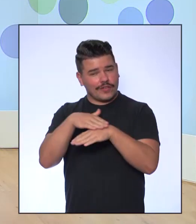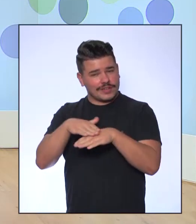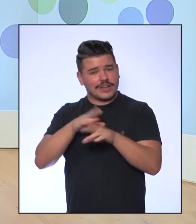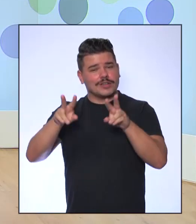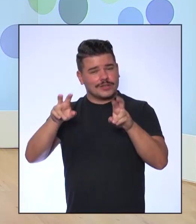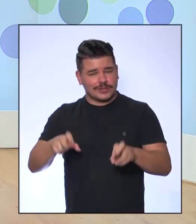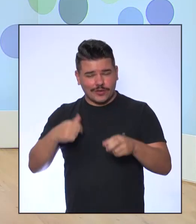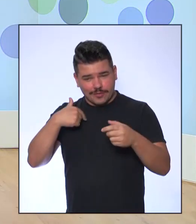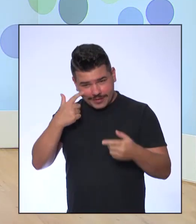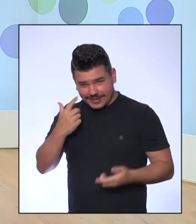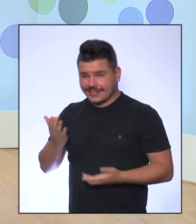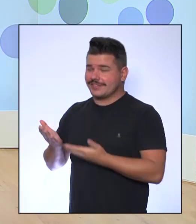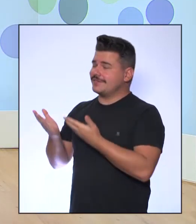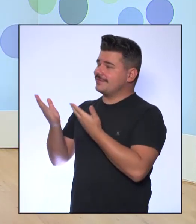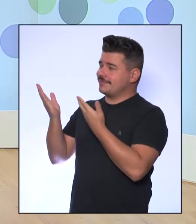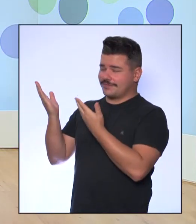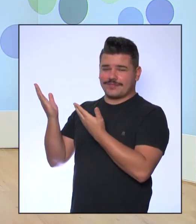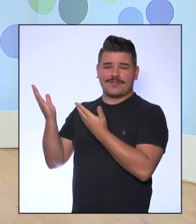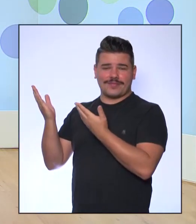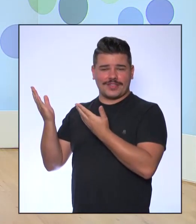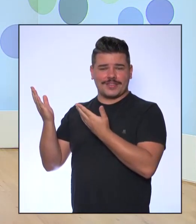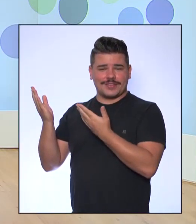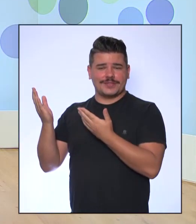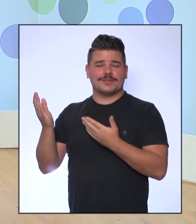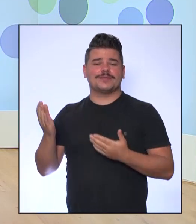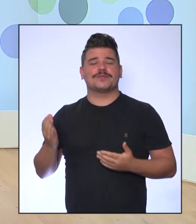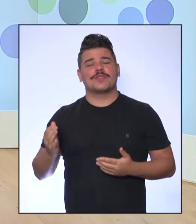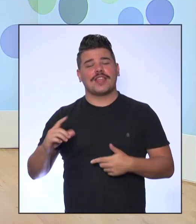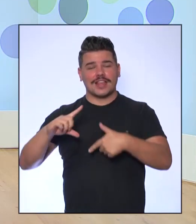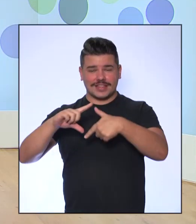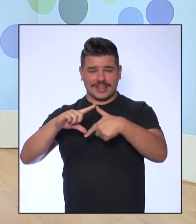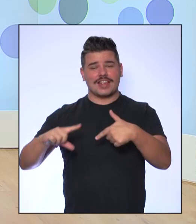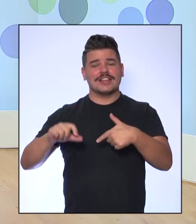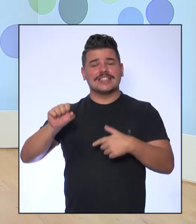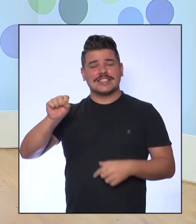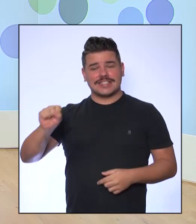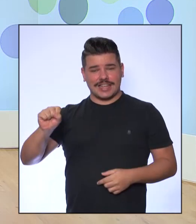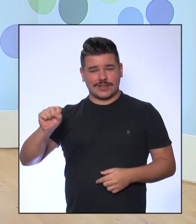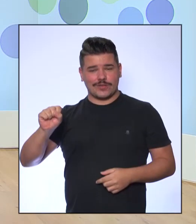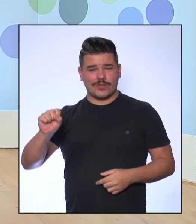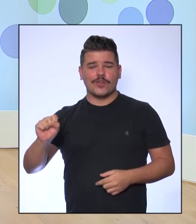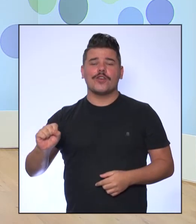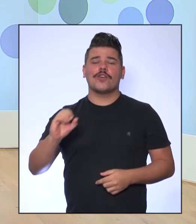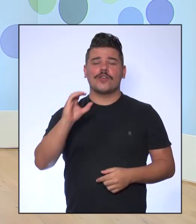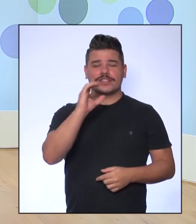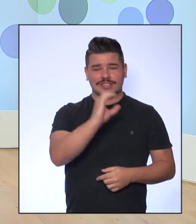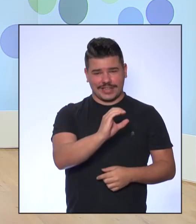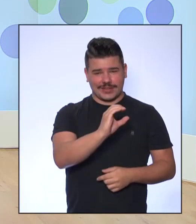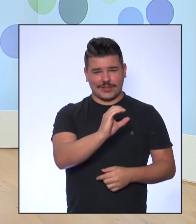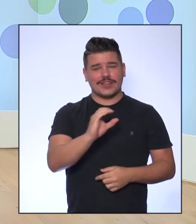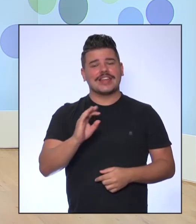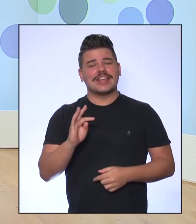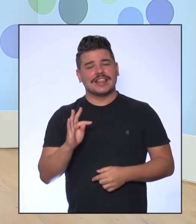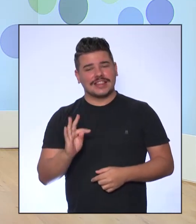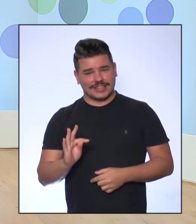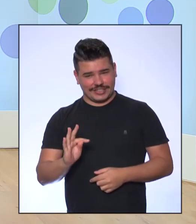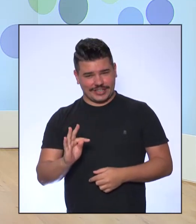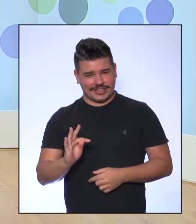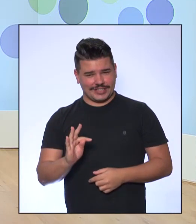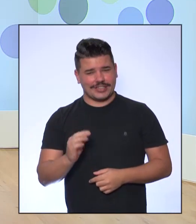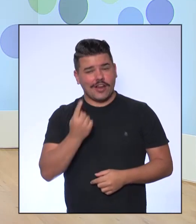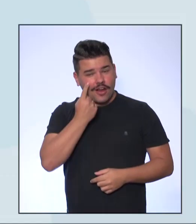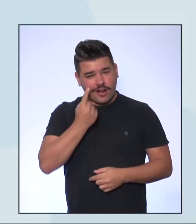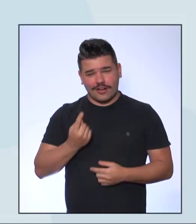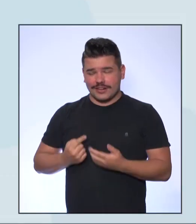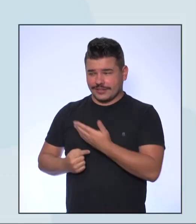respeito do seno, cosseno e a tangente aqui no triângulo retângulo, né? Aí na tela de vocês